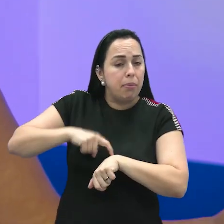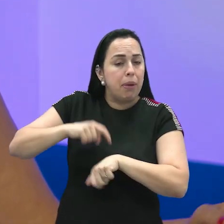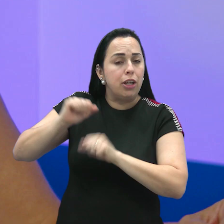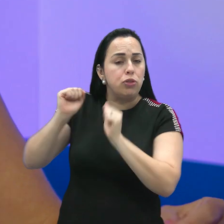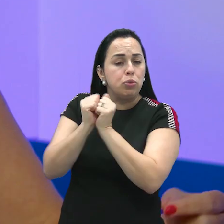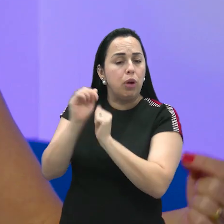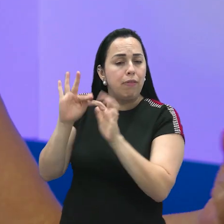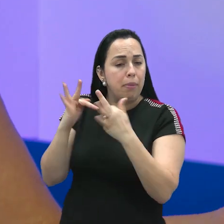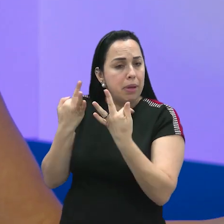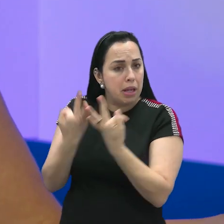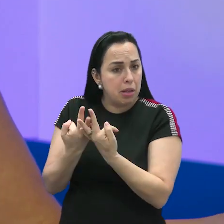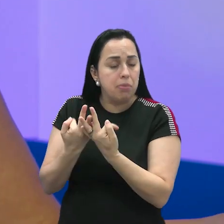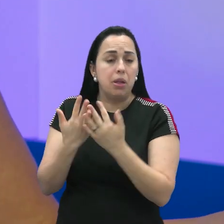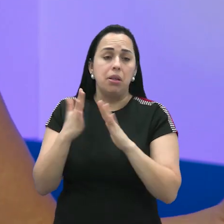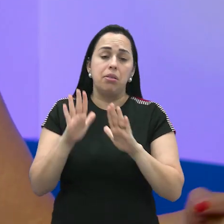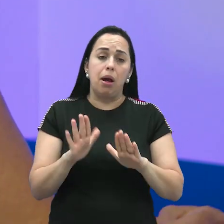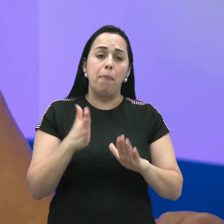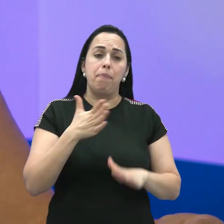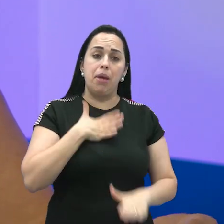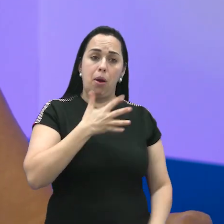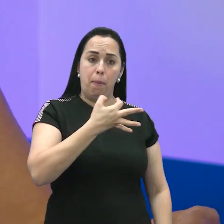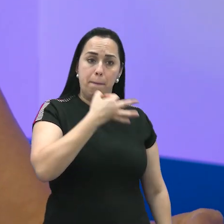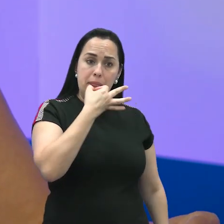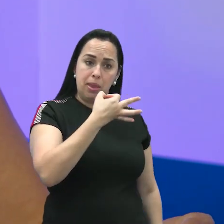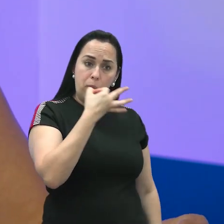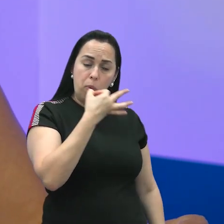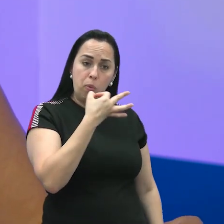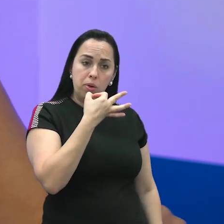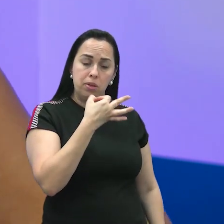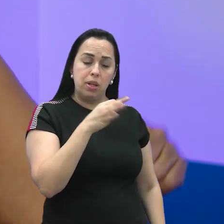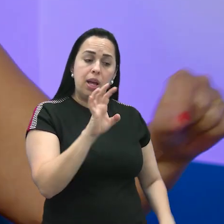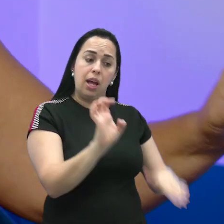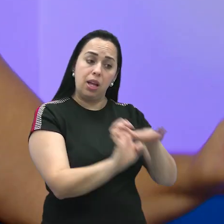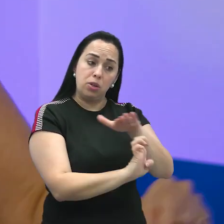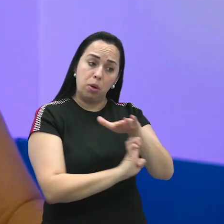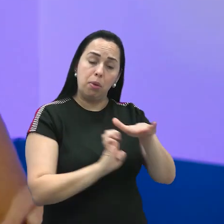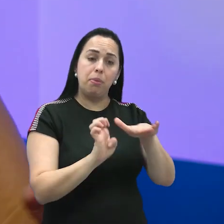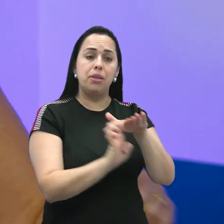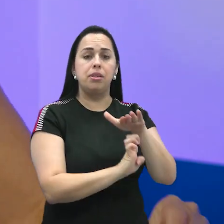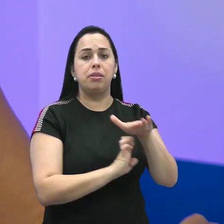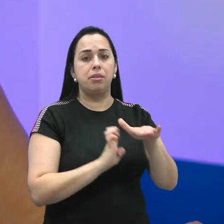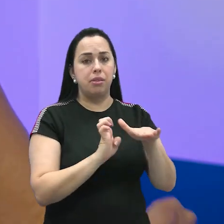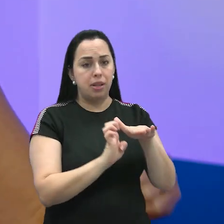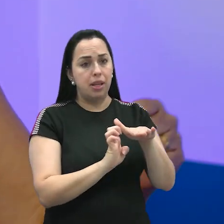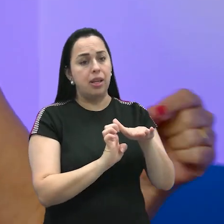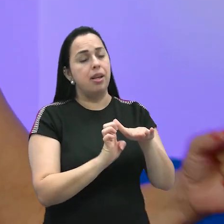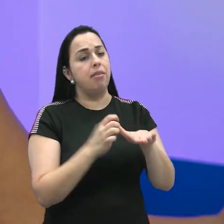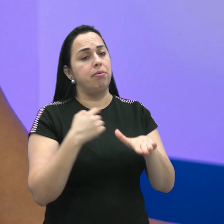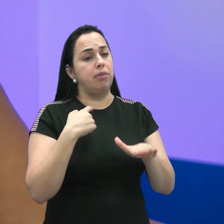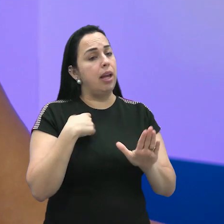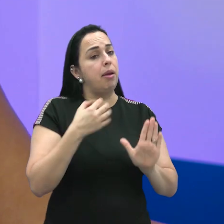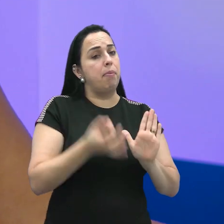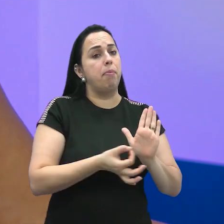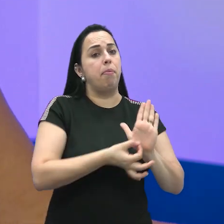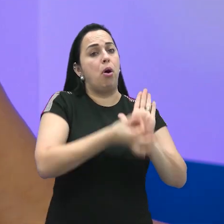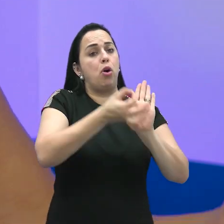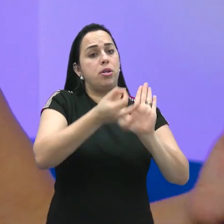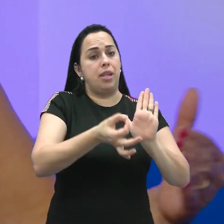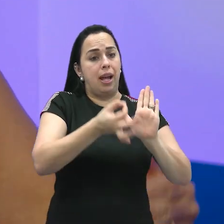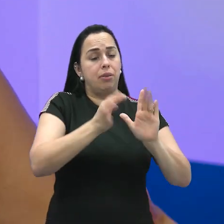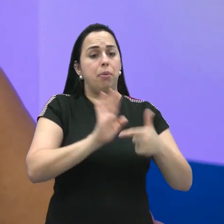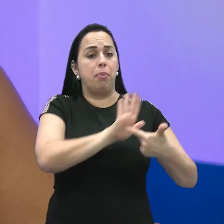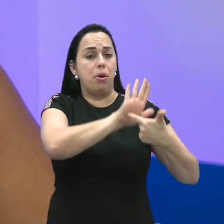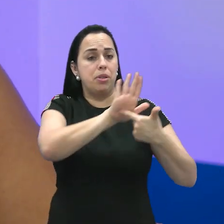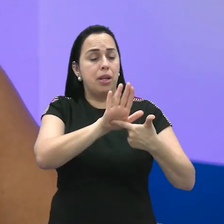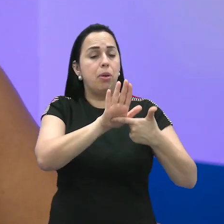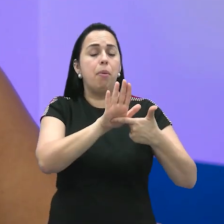família. Então, eu acredito, né, que as empresas têm se posicionado de uma forma diferente para manter